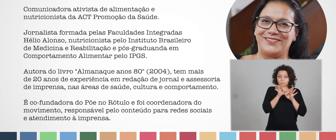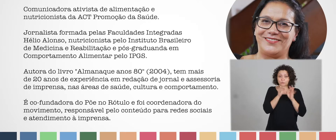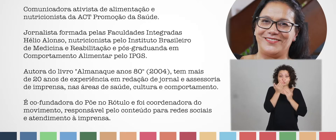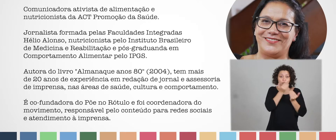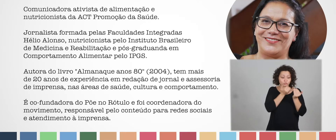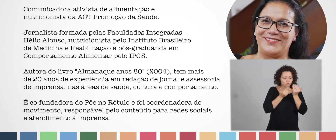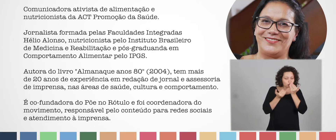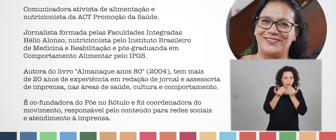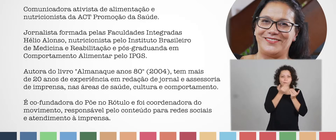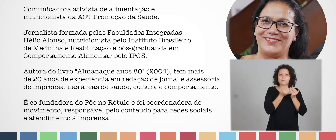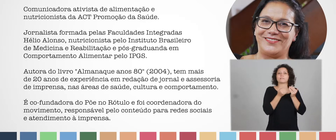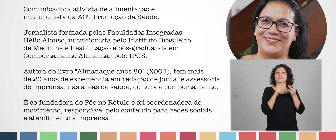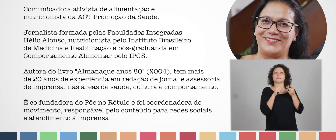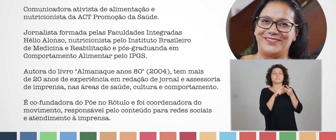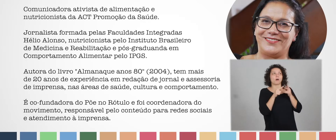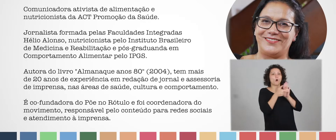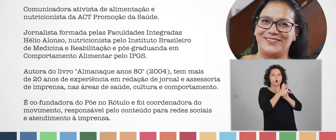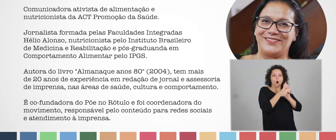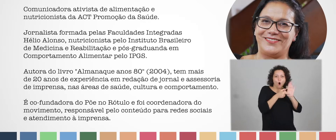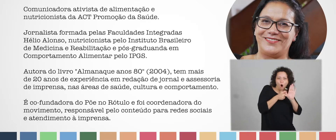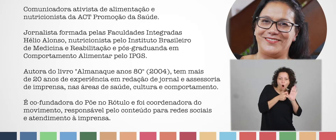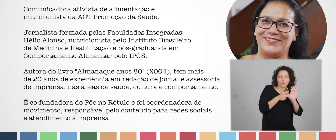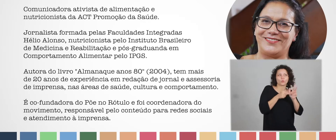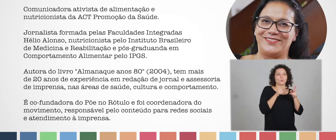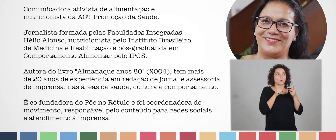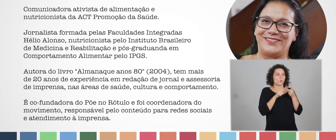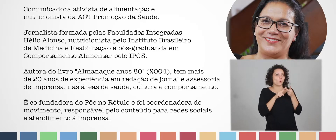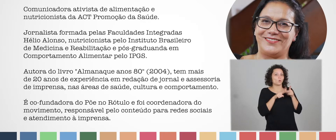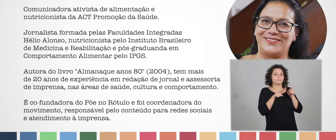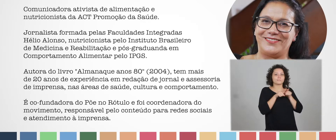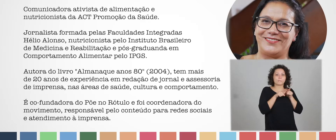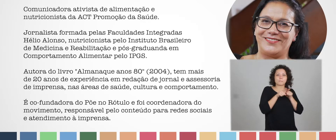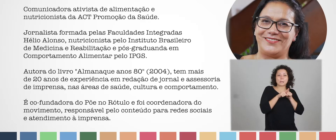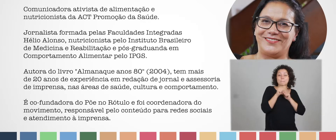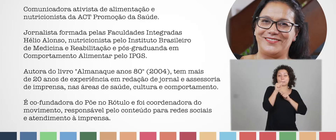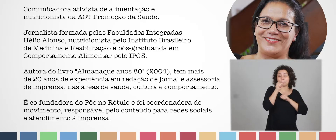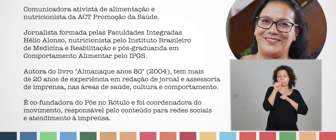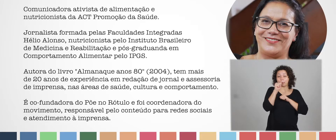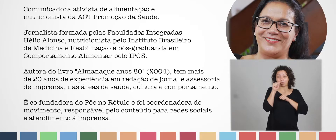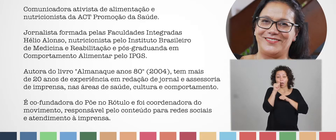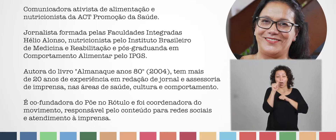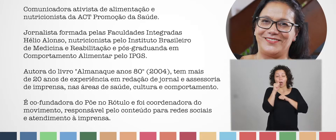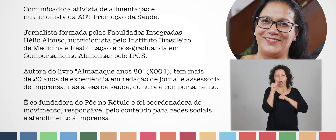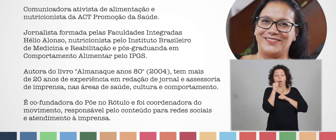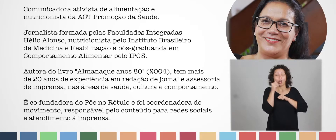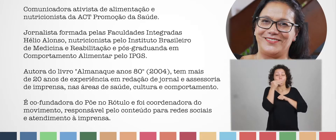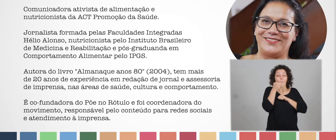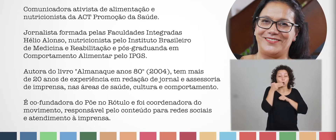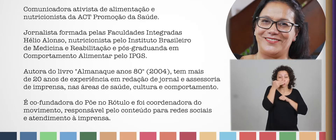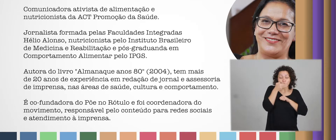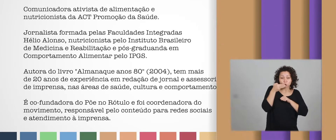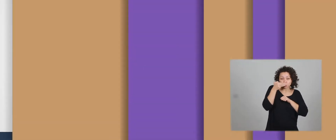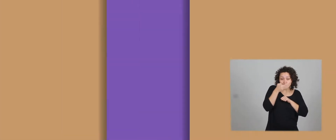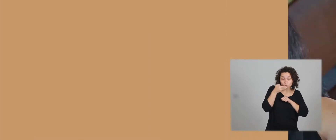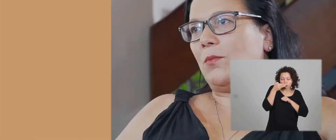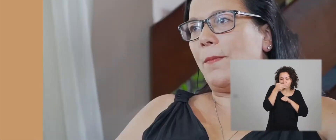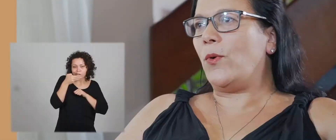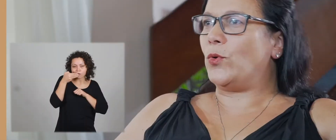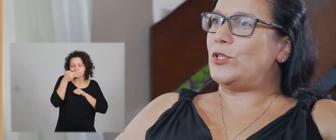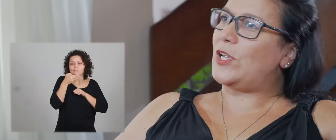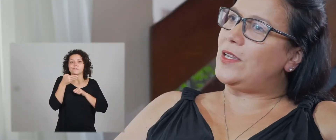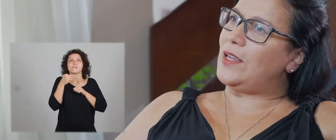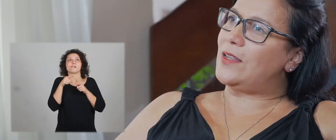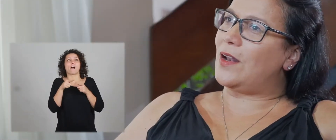a questão da rotulagem, como a questão de subsídios de bebidas açucaradas e adoçadas, alimentação nas escolas, então tem